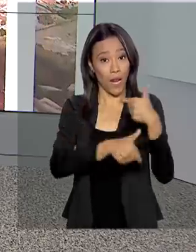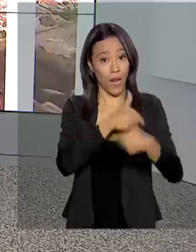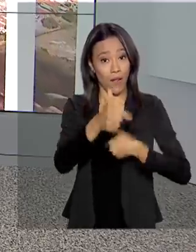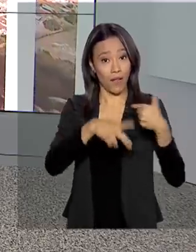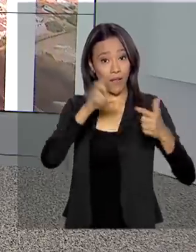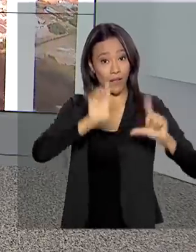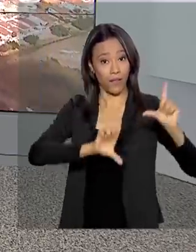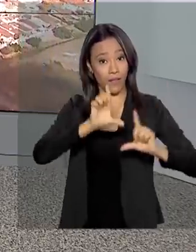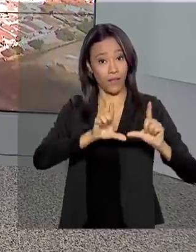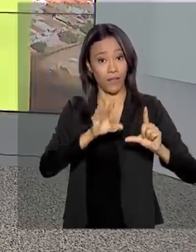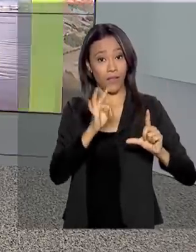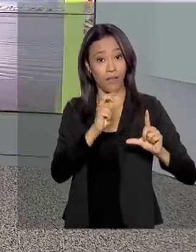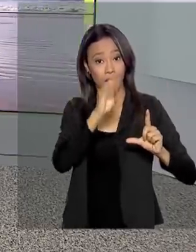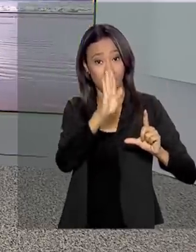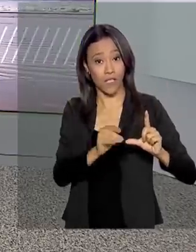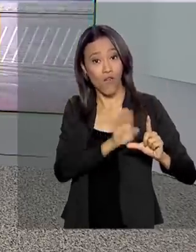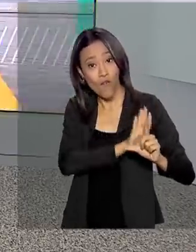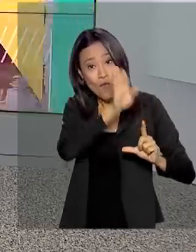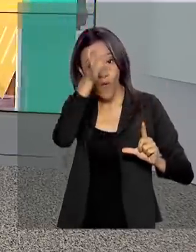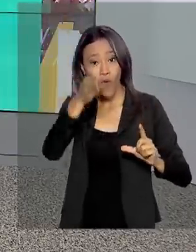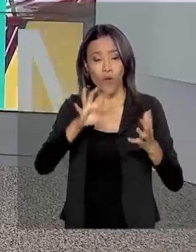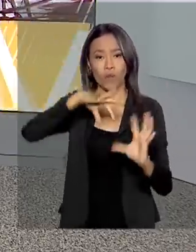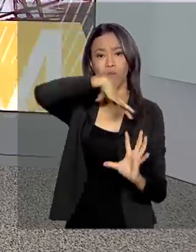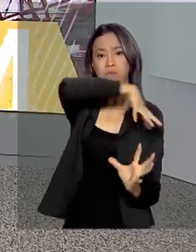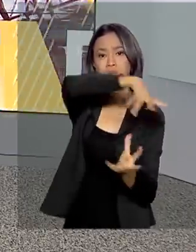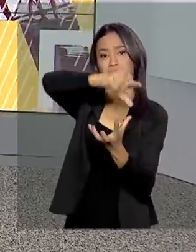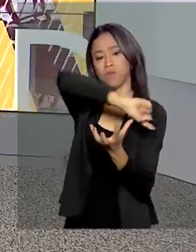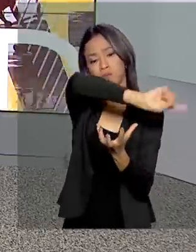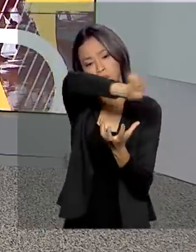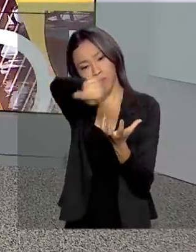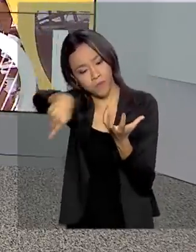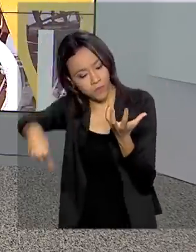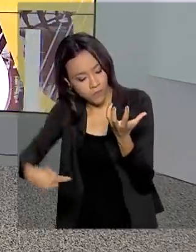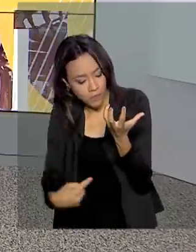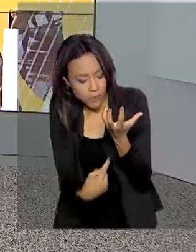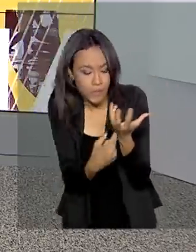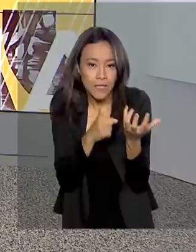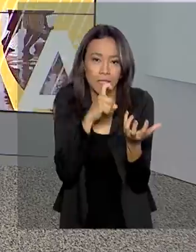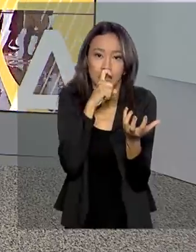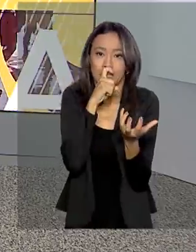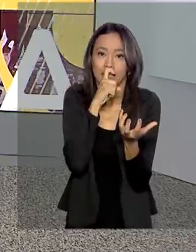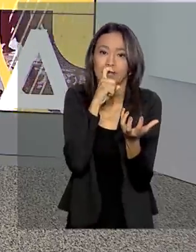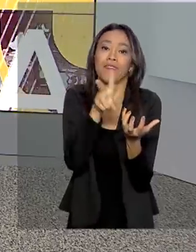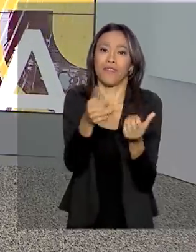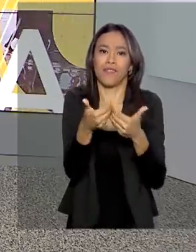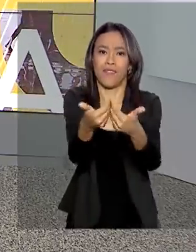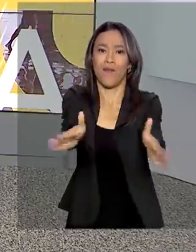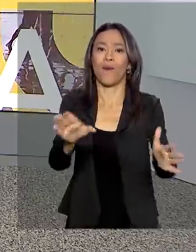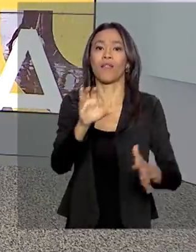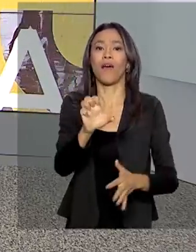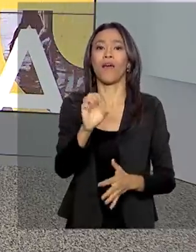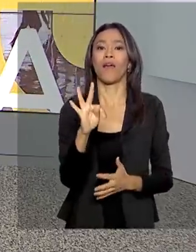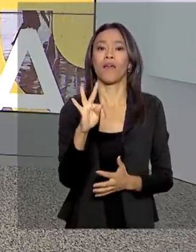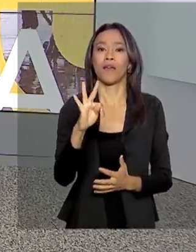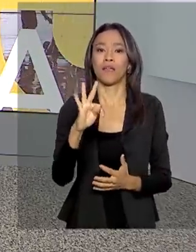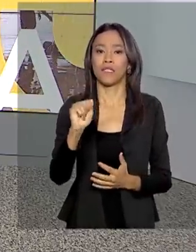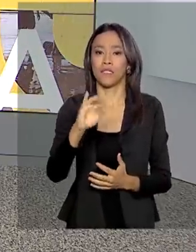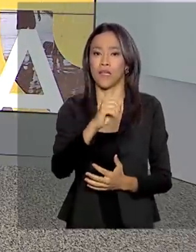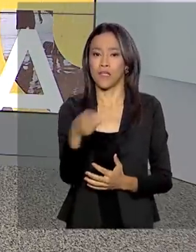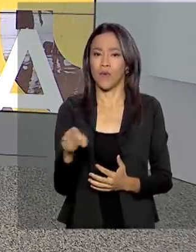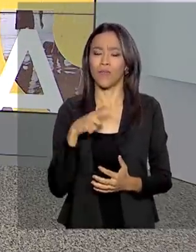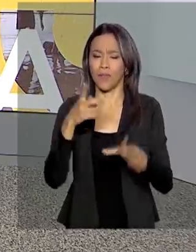acompanhando os últimos preparativos para a inauguração da estação comandante ferraz maurício de almeida traz os detalhes